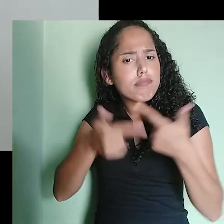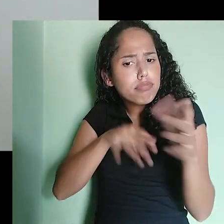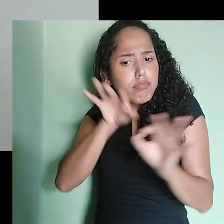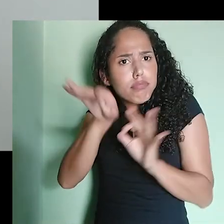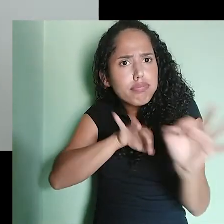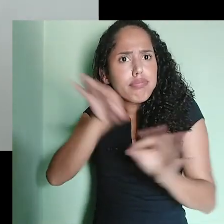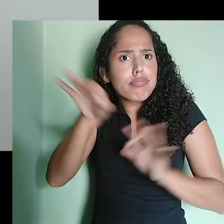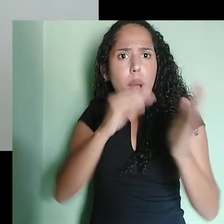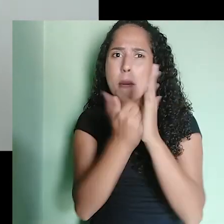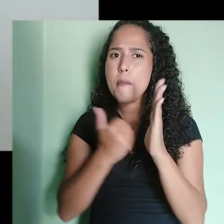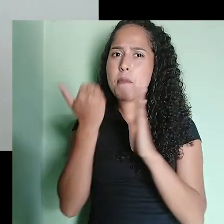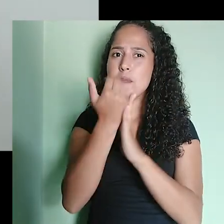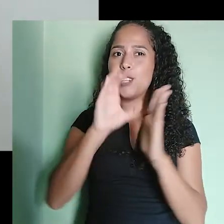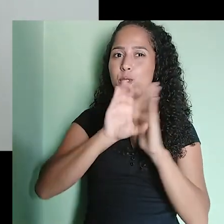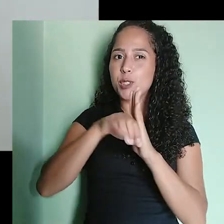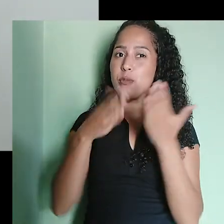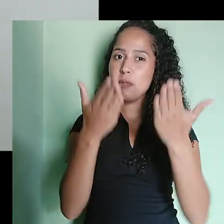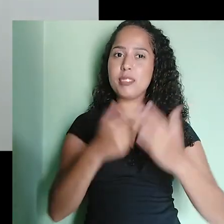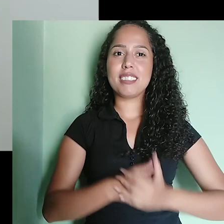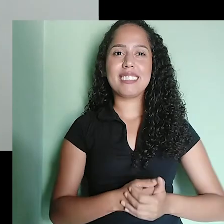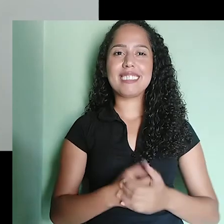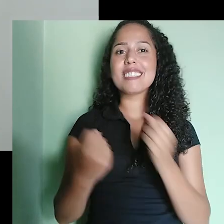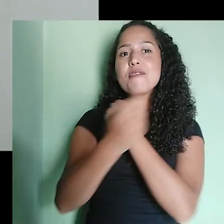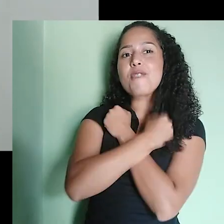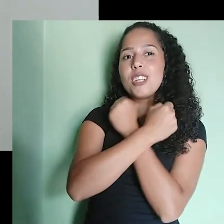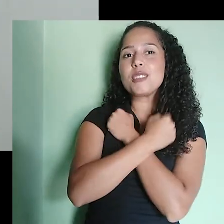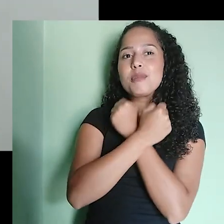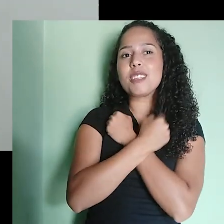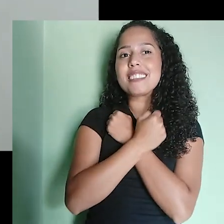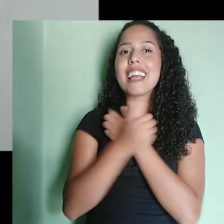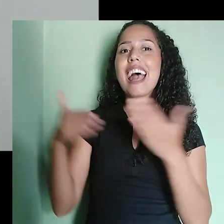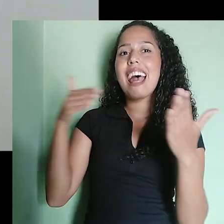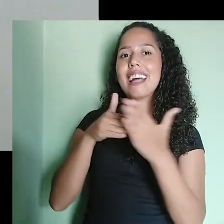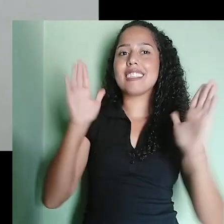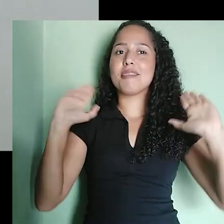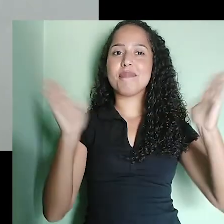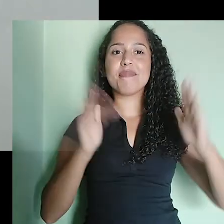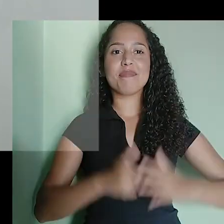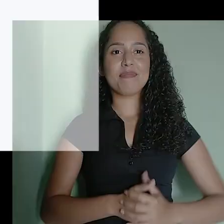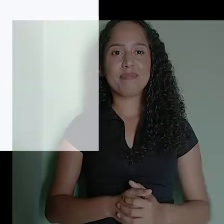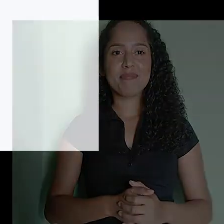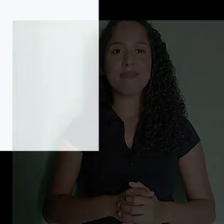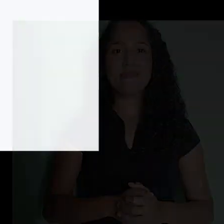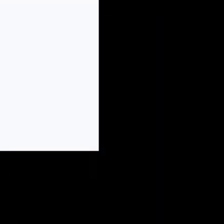desses áudios e com mais conteúdos para você. Forte abraço, te espero lá!